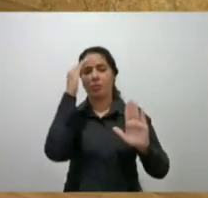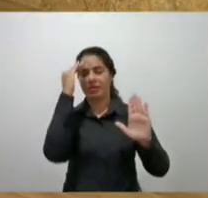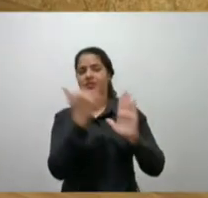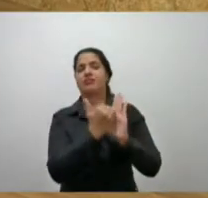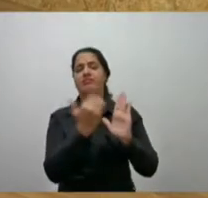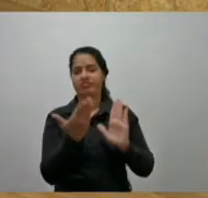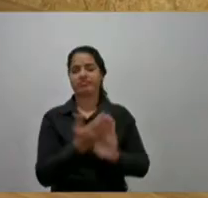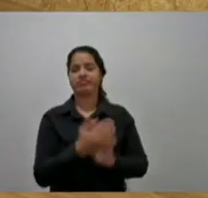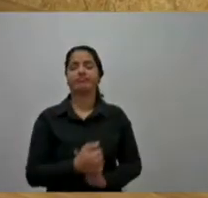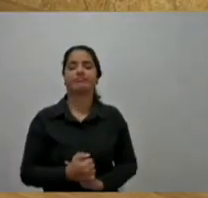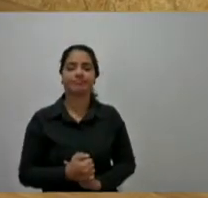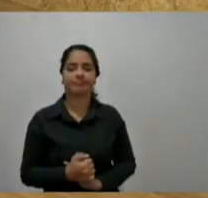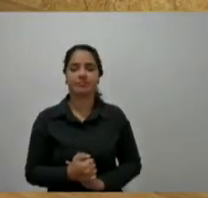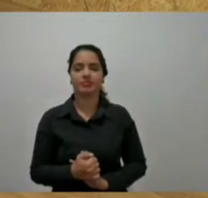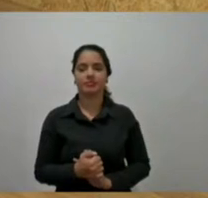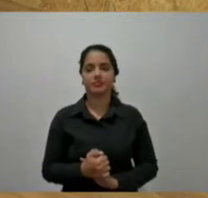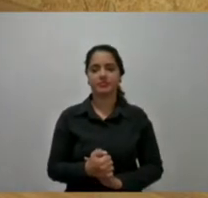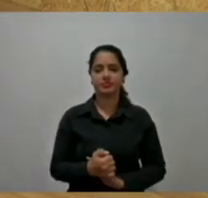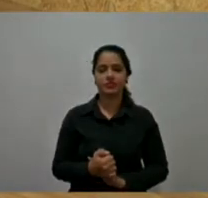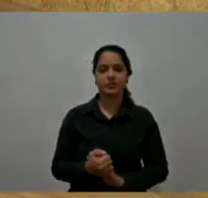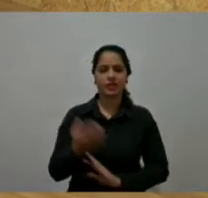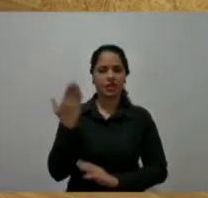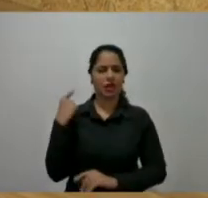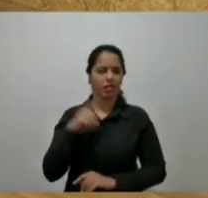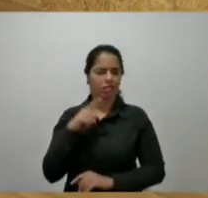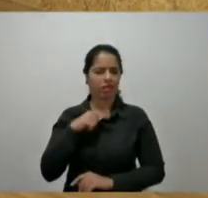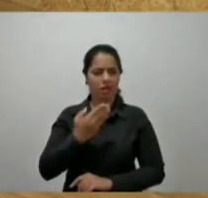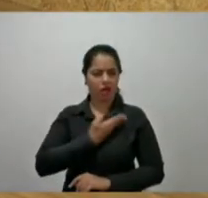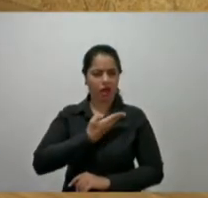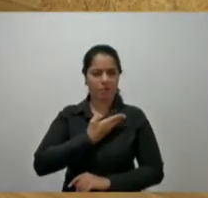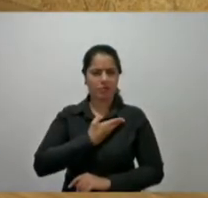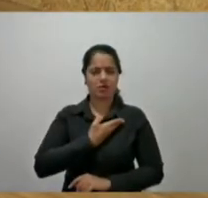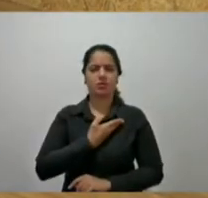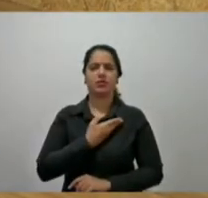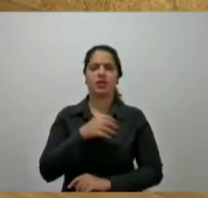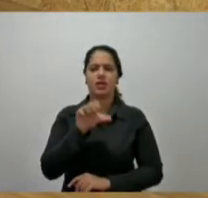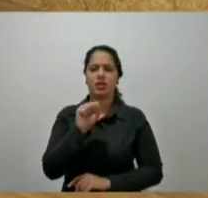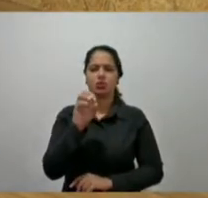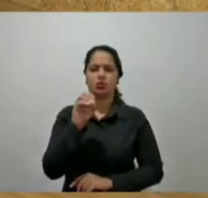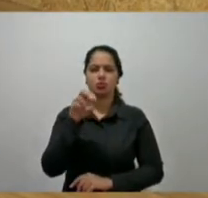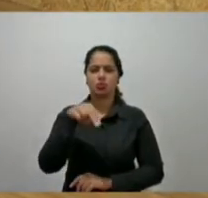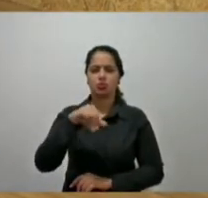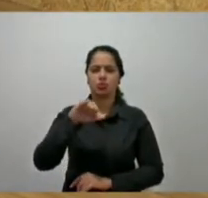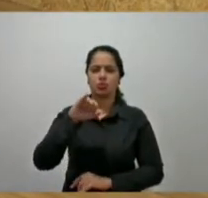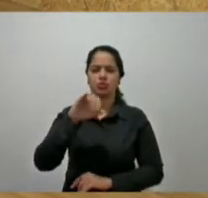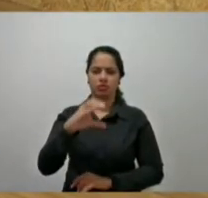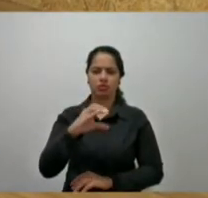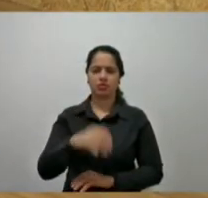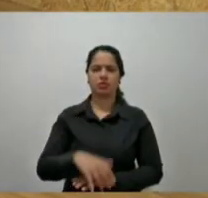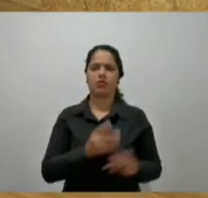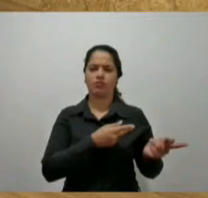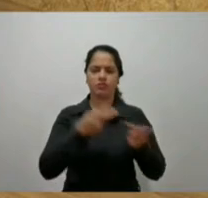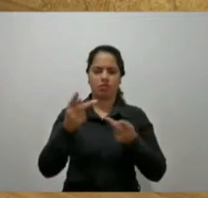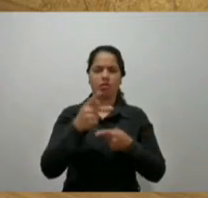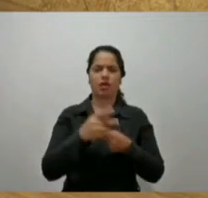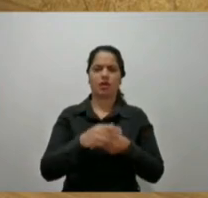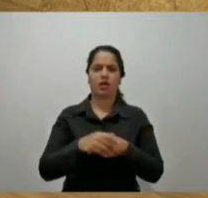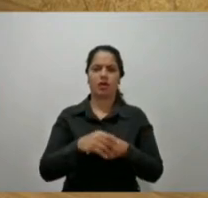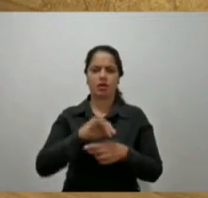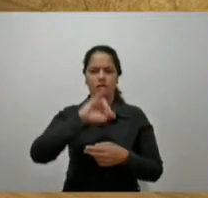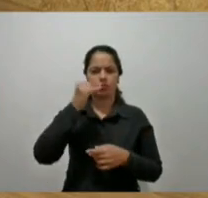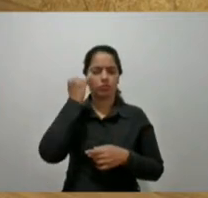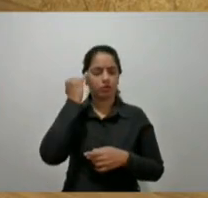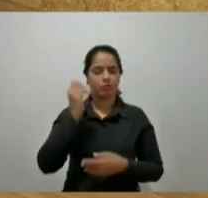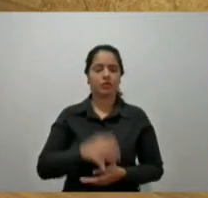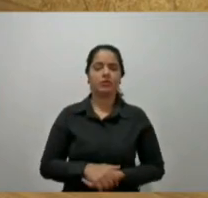que era um dos fundadores da Sony, lá no Japão. E aí perguntou assim, doutor Akio, assim,